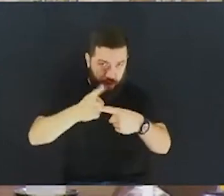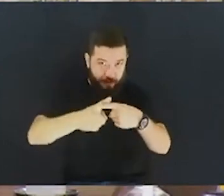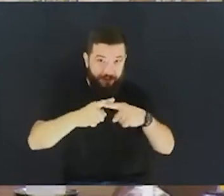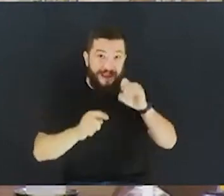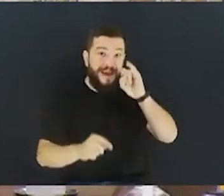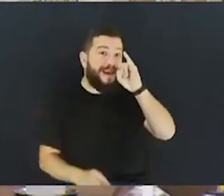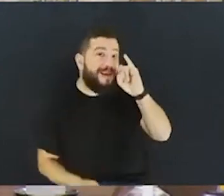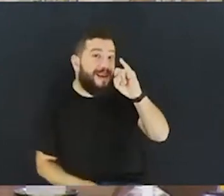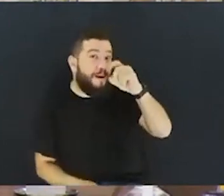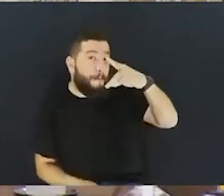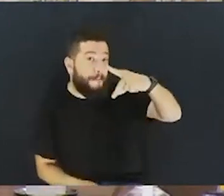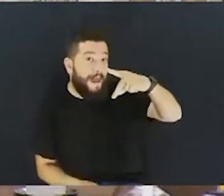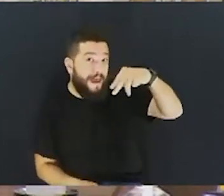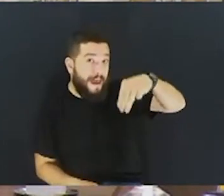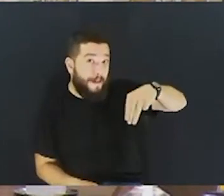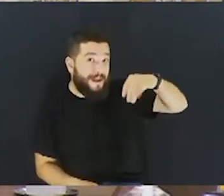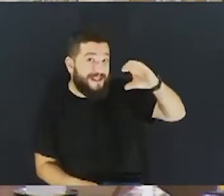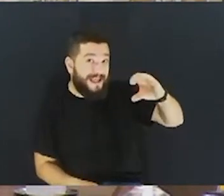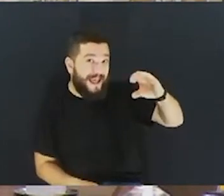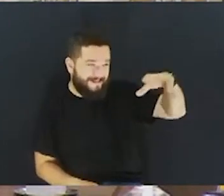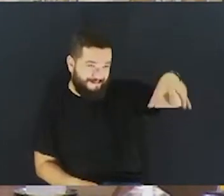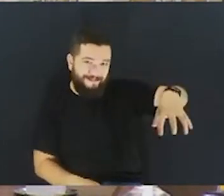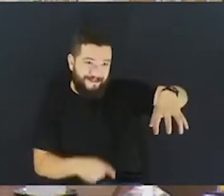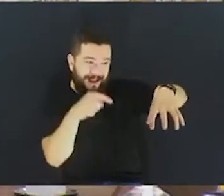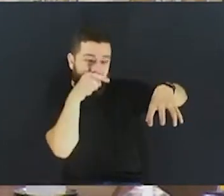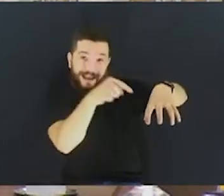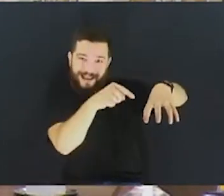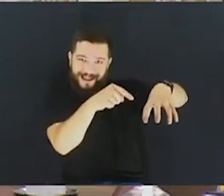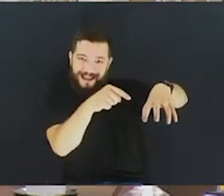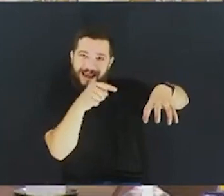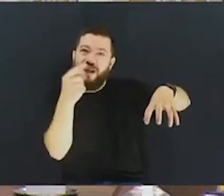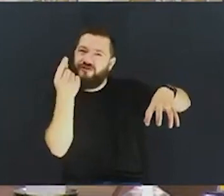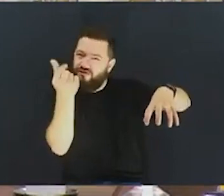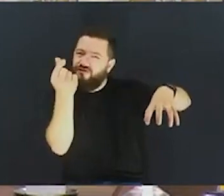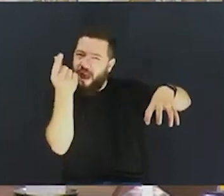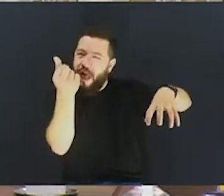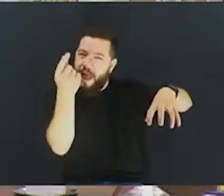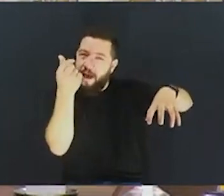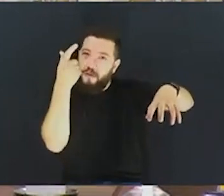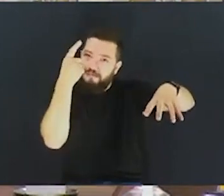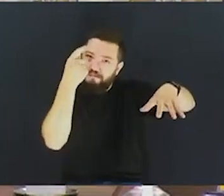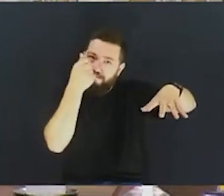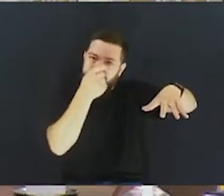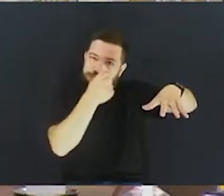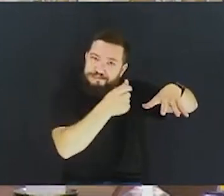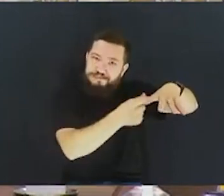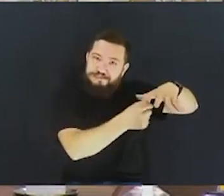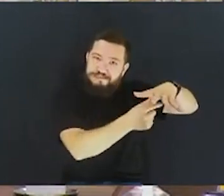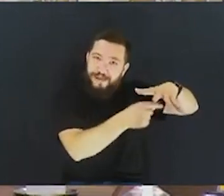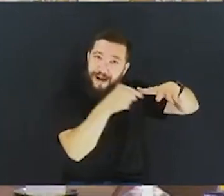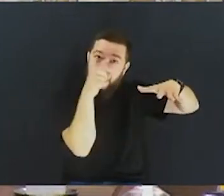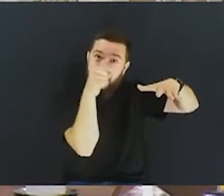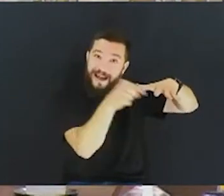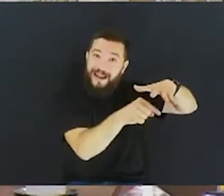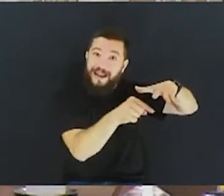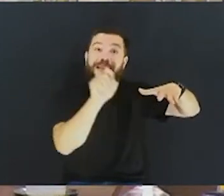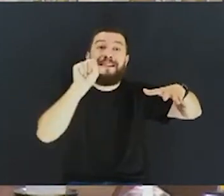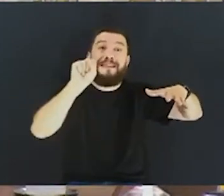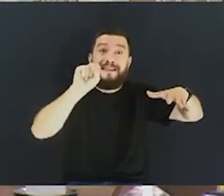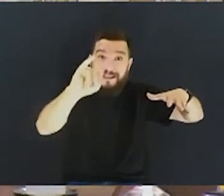permite que nós retiremos esses 14% sob pena do IPMC entrar em